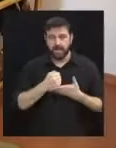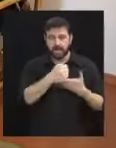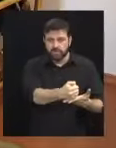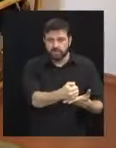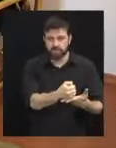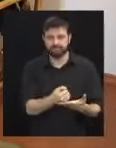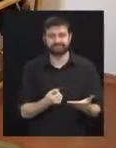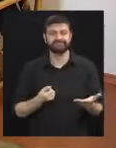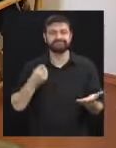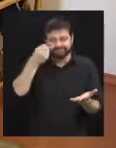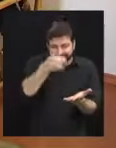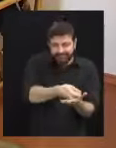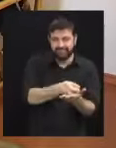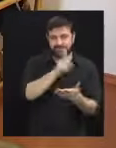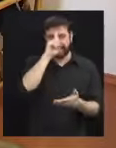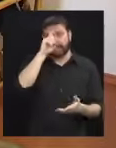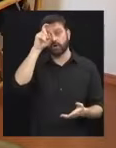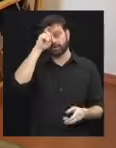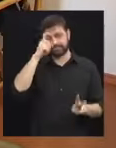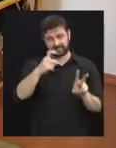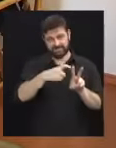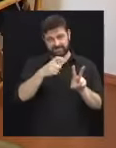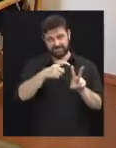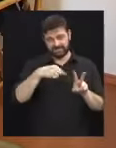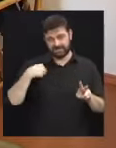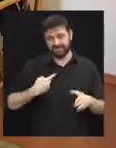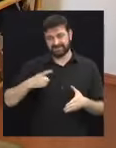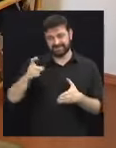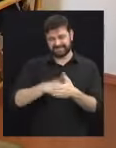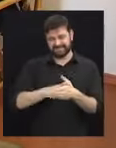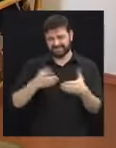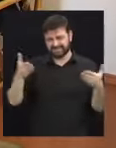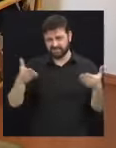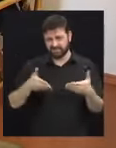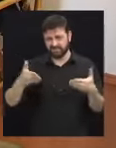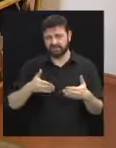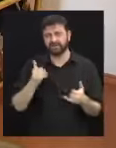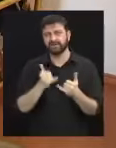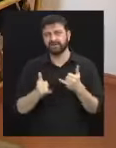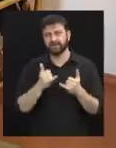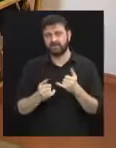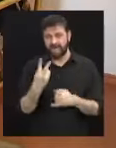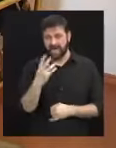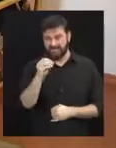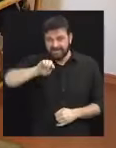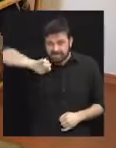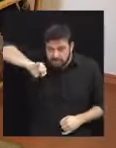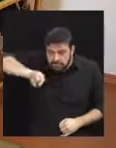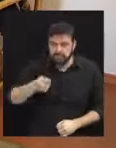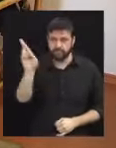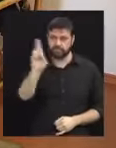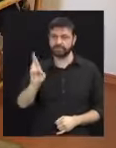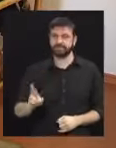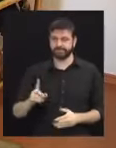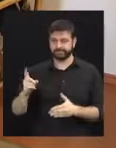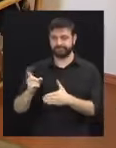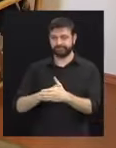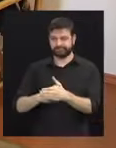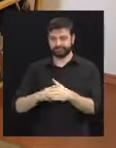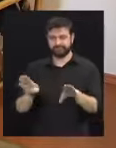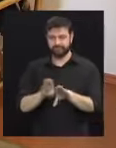para pagar os hospitais conveniados, né? Que hoje a nossa dívida beira em torno de R$20 mil. Inclusive